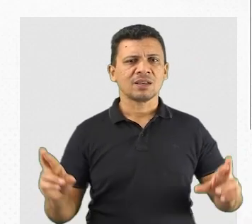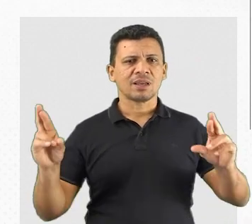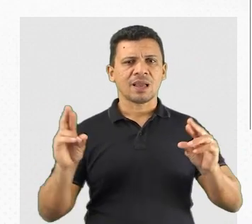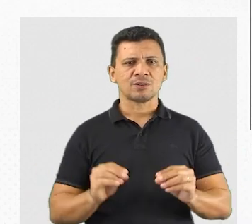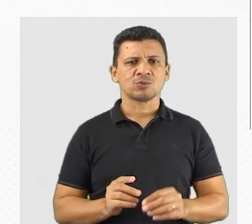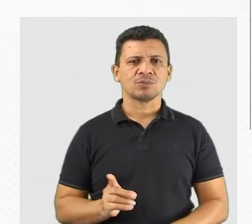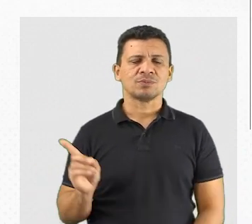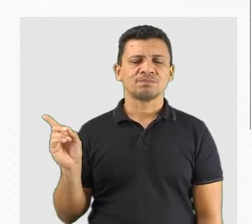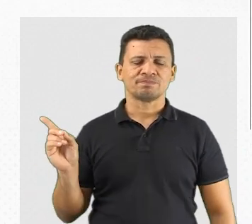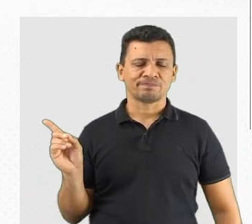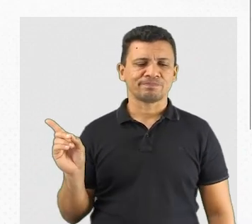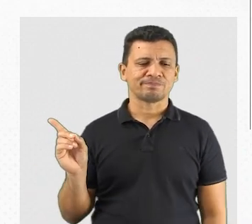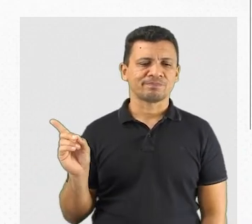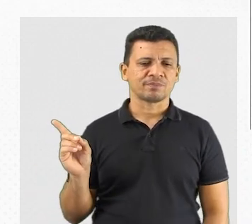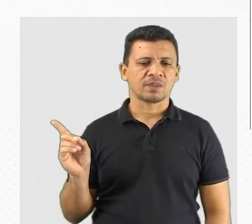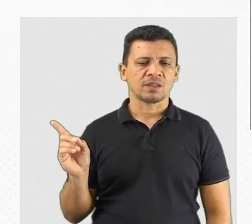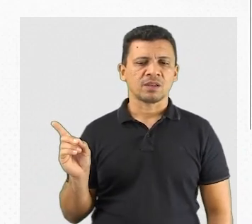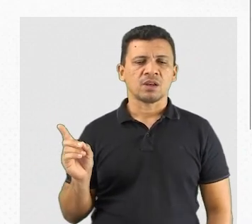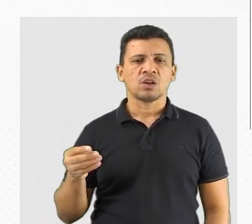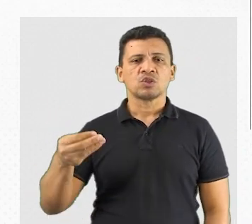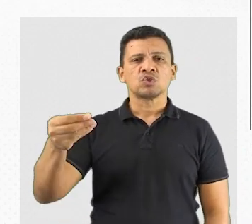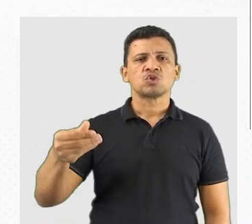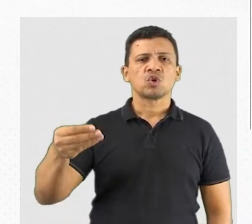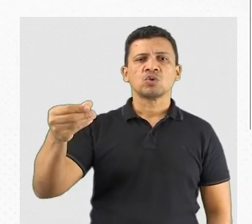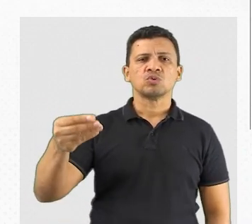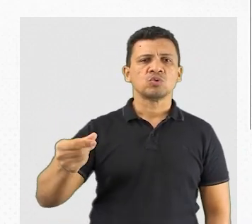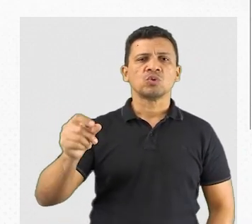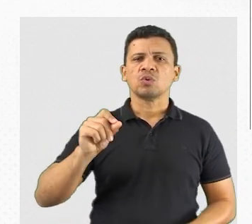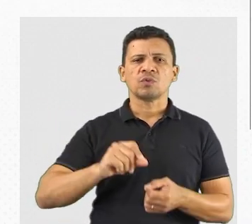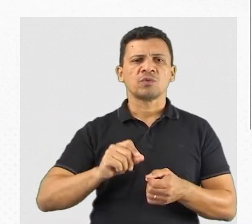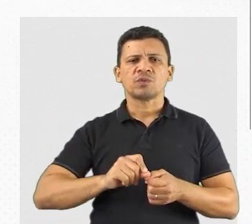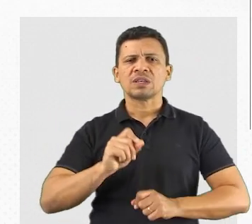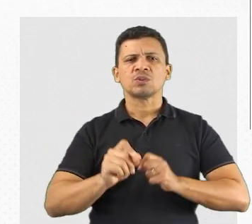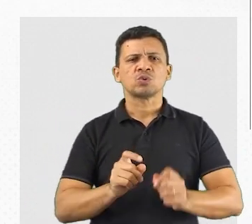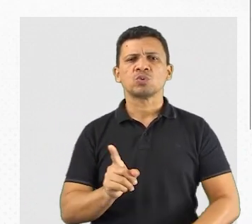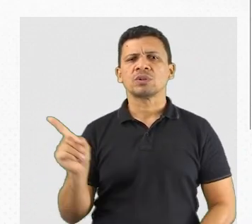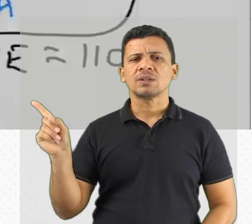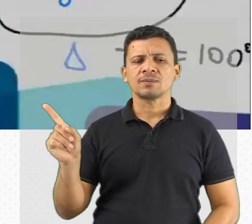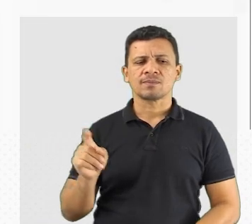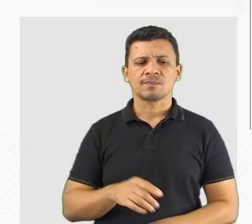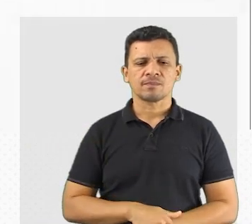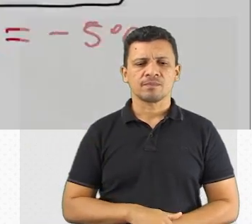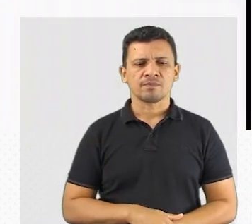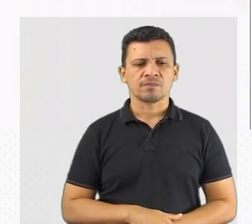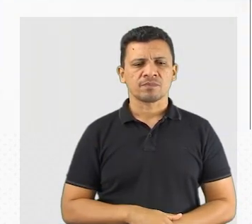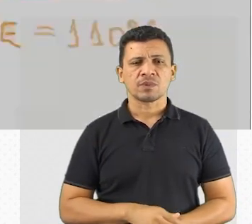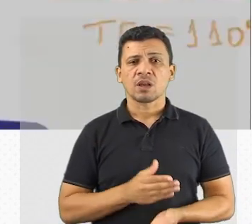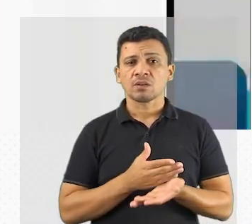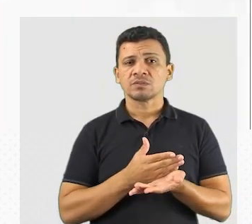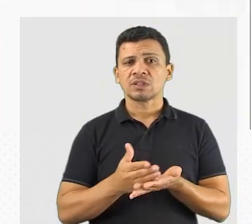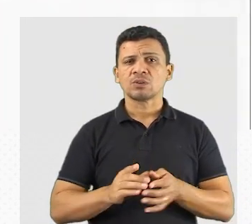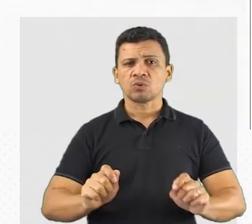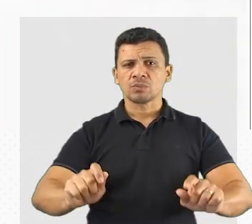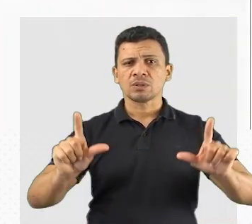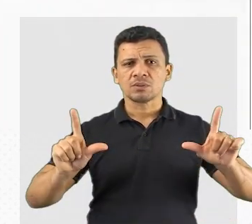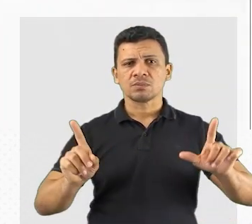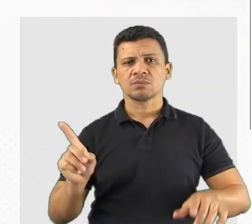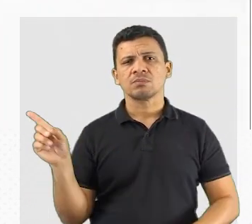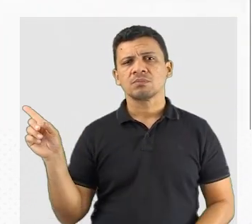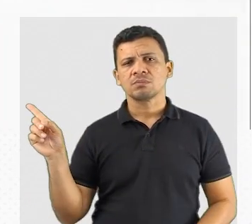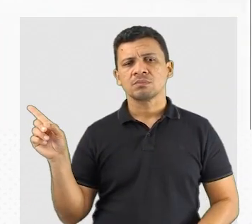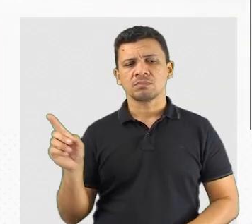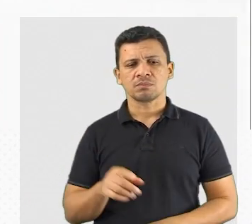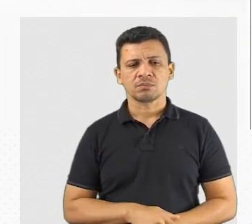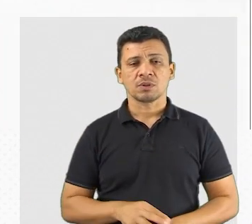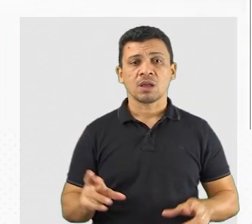gente, o que o soluto fez? O que o soluto provocou aqui? Bora lá para aquele slide inicial. Olha